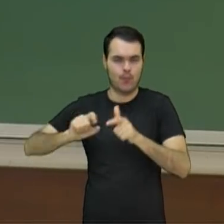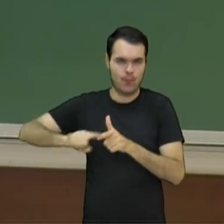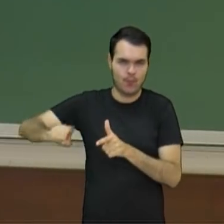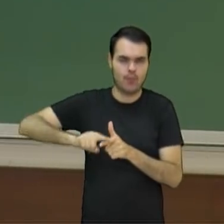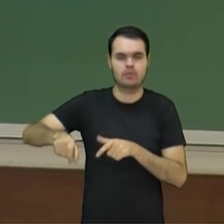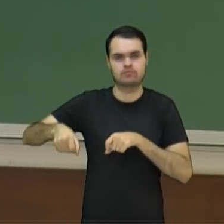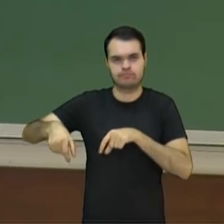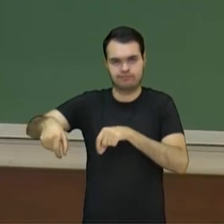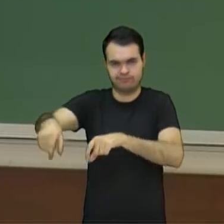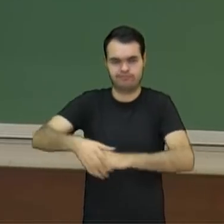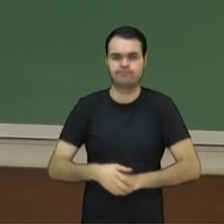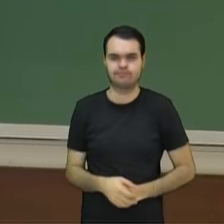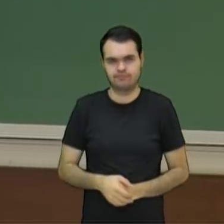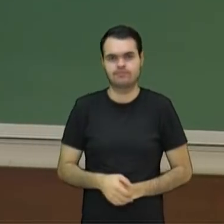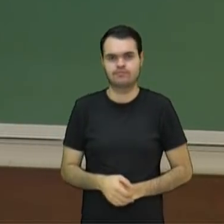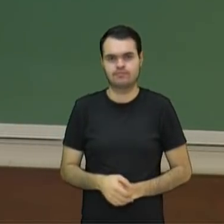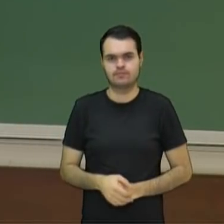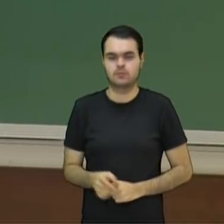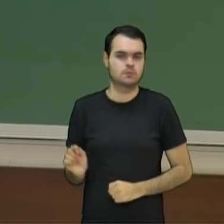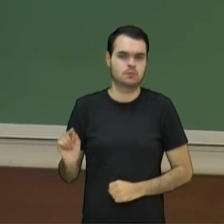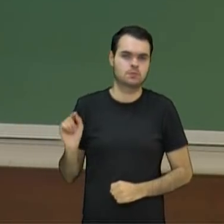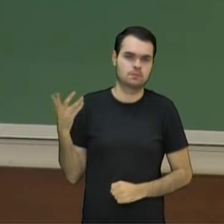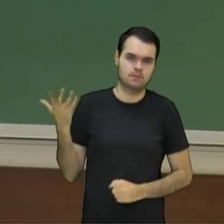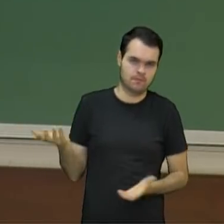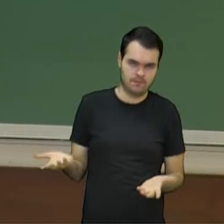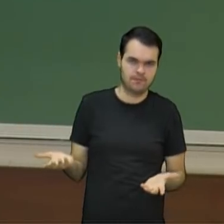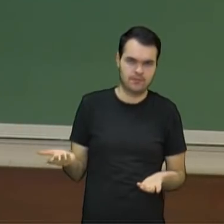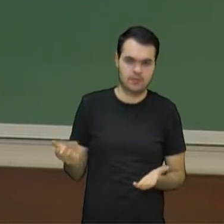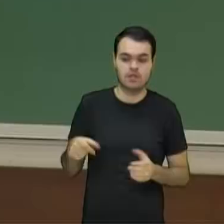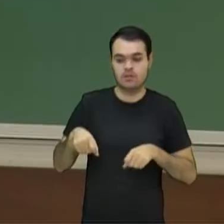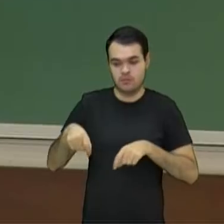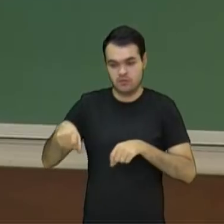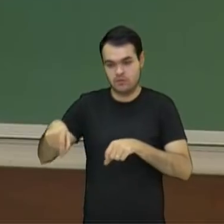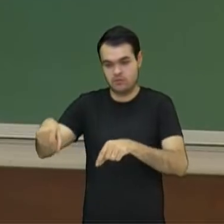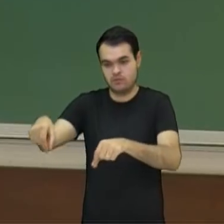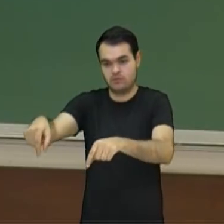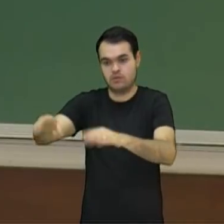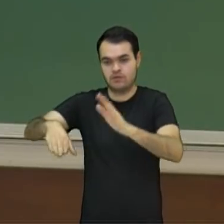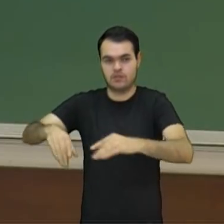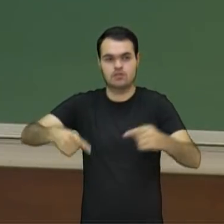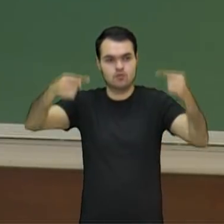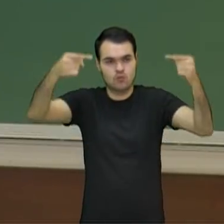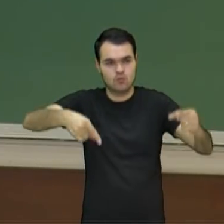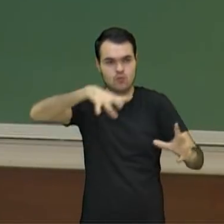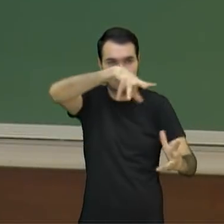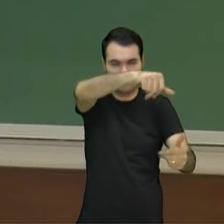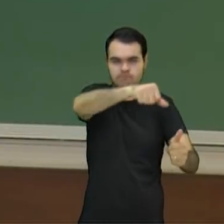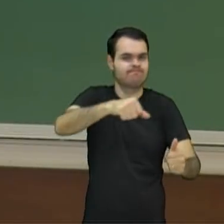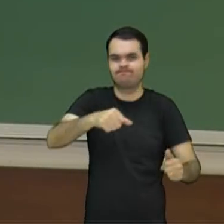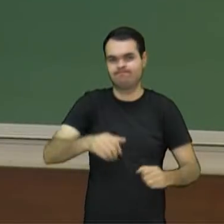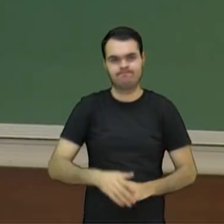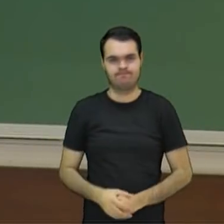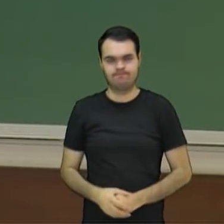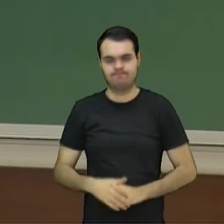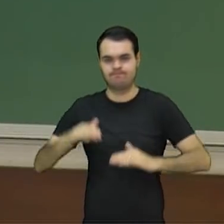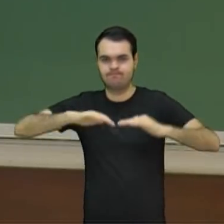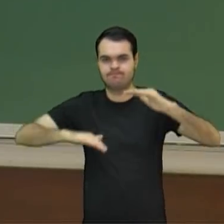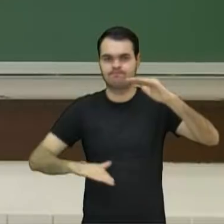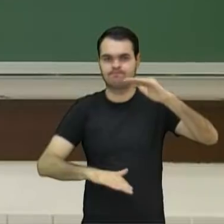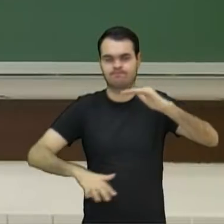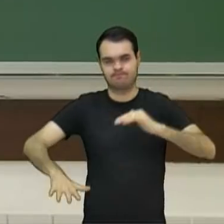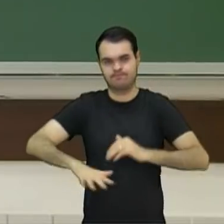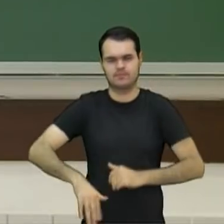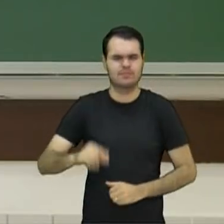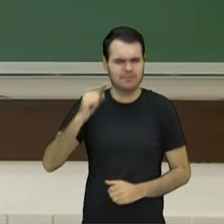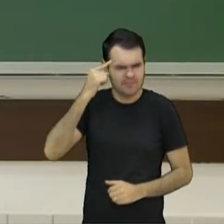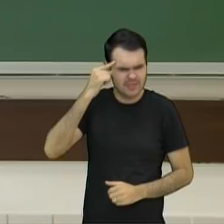sua produção, o que acaba não permitindo que a produção seja competitiva a nível global. Vamos pensar então mais